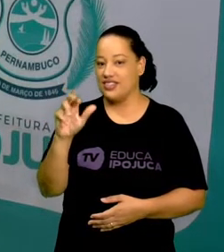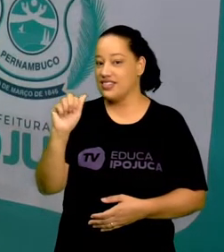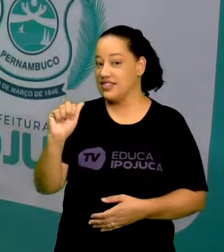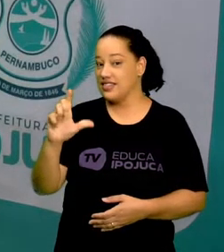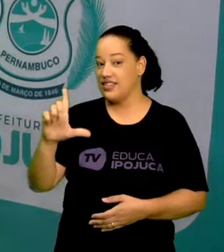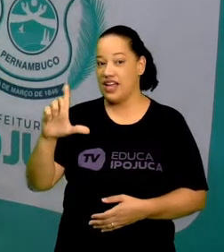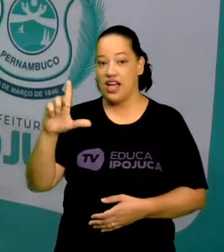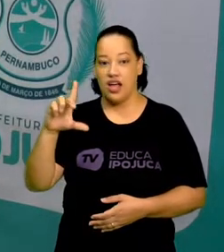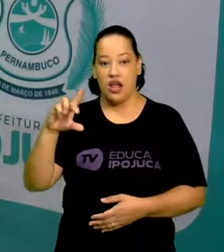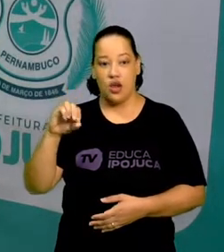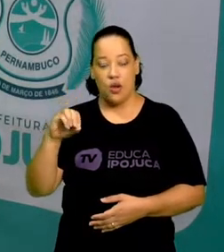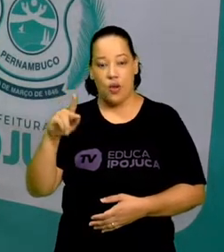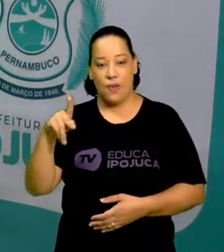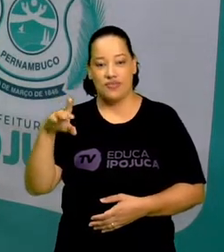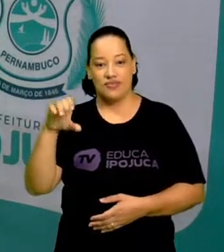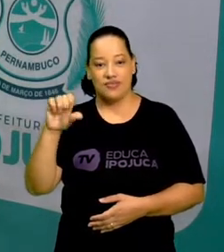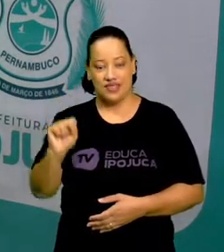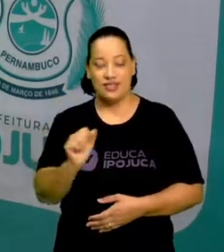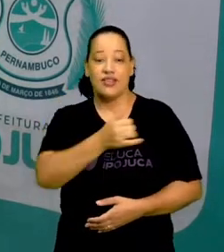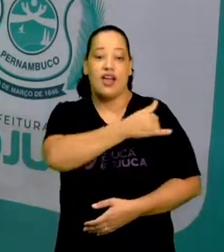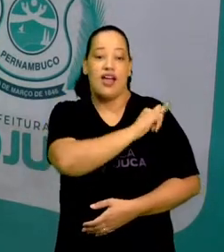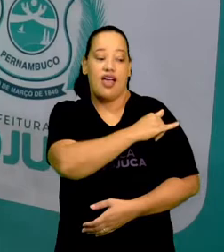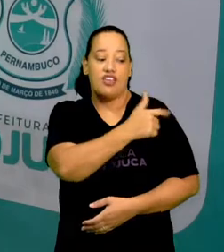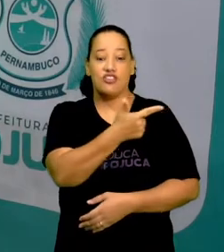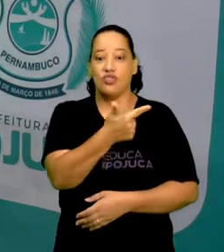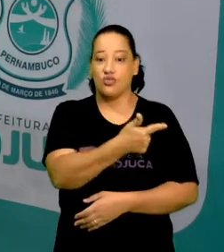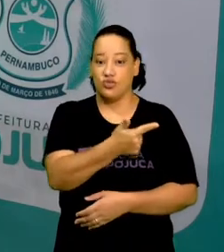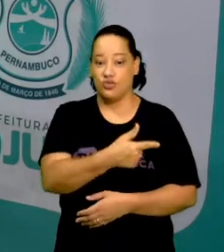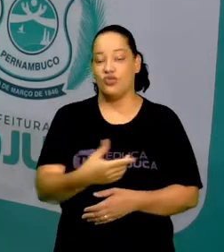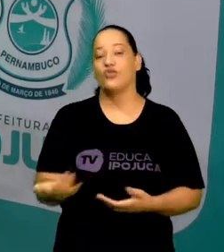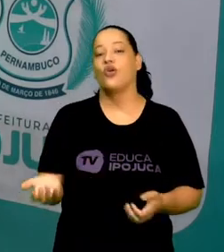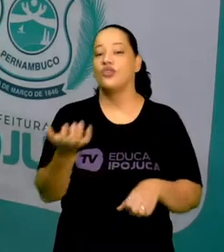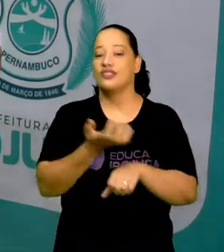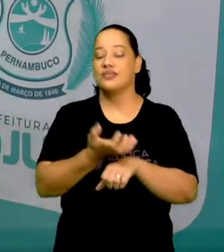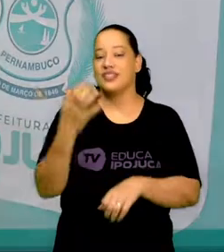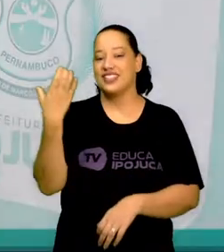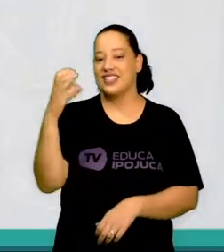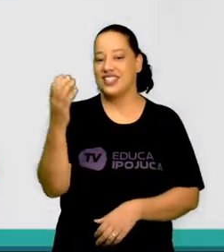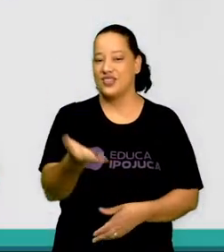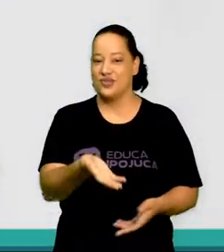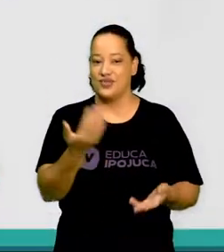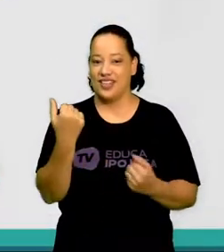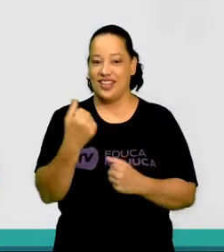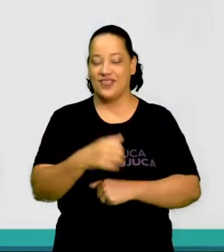Fase 2 e hoje na disciplina de Ciências. Vamos lá?